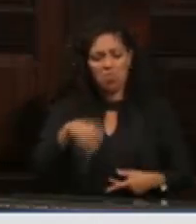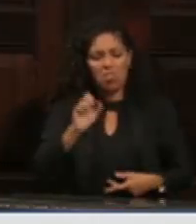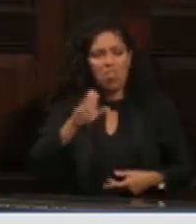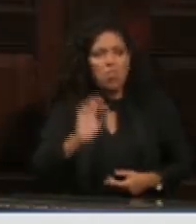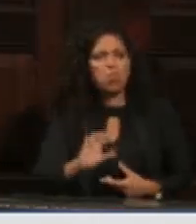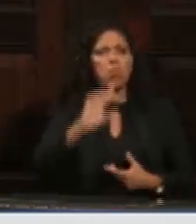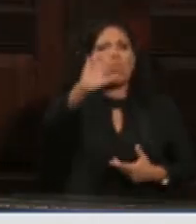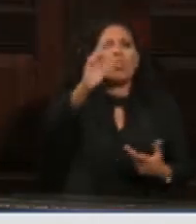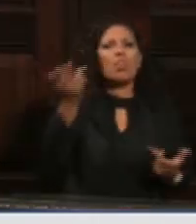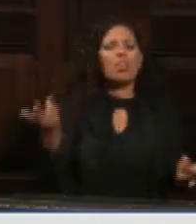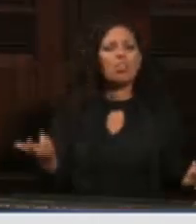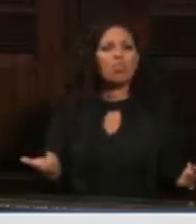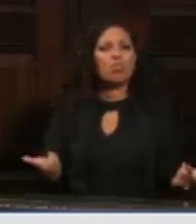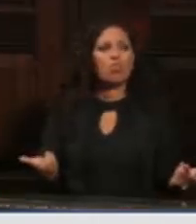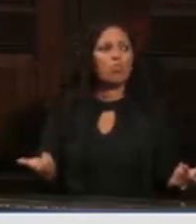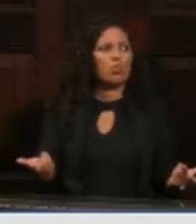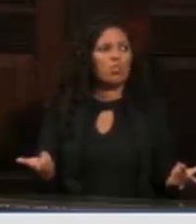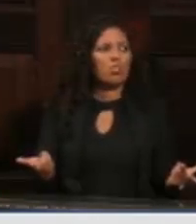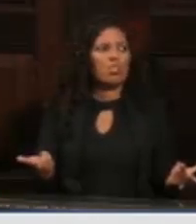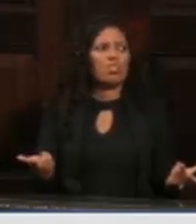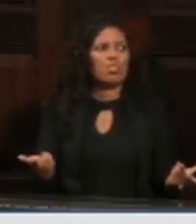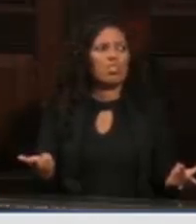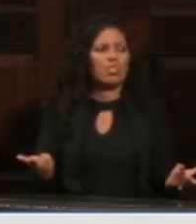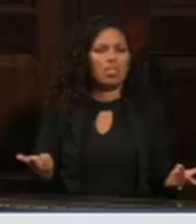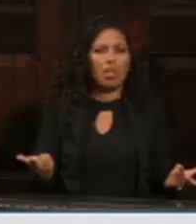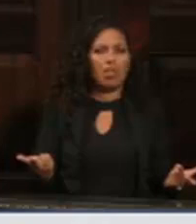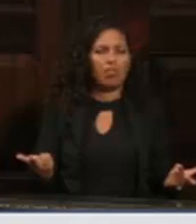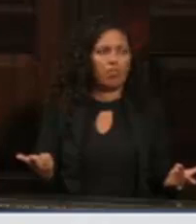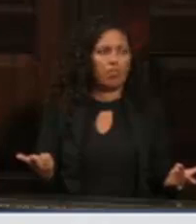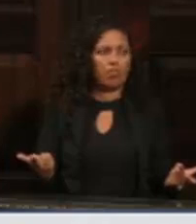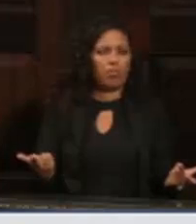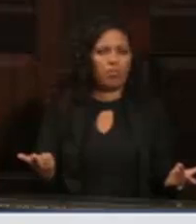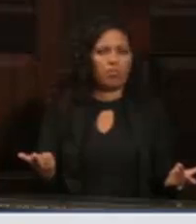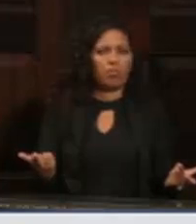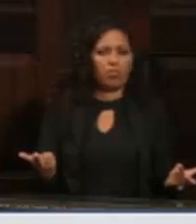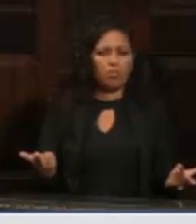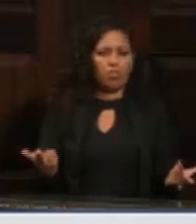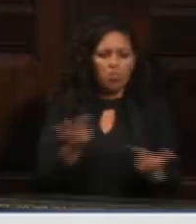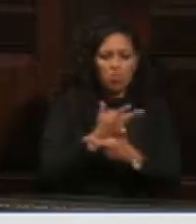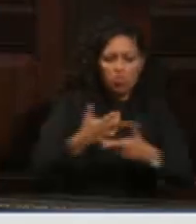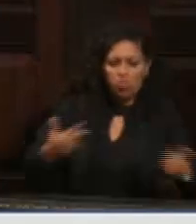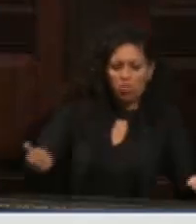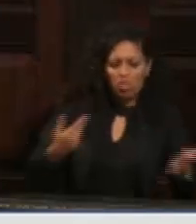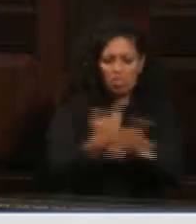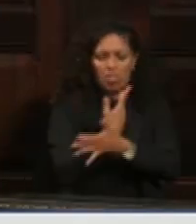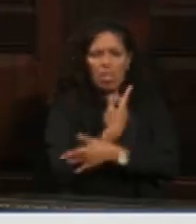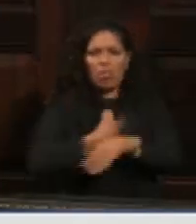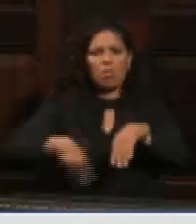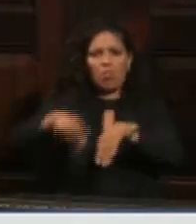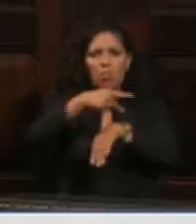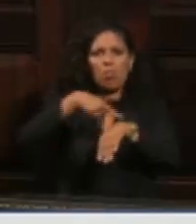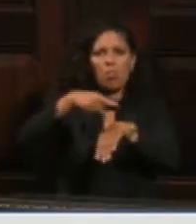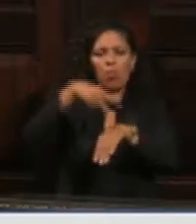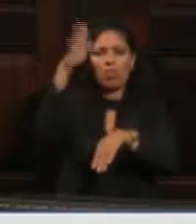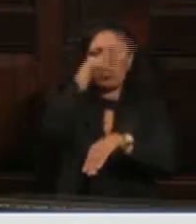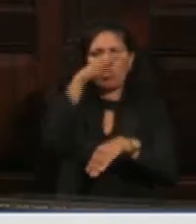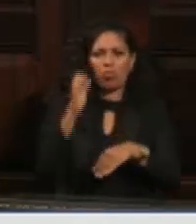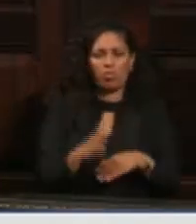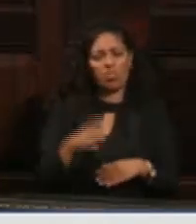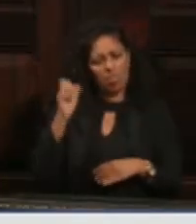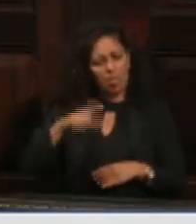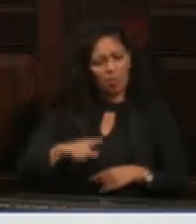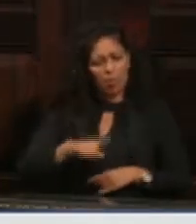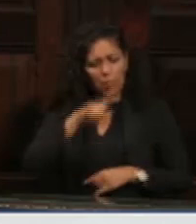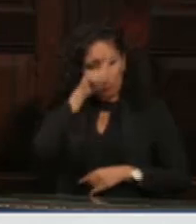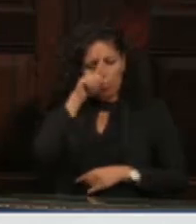essa, por indicadores preocupantes, de fato preocupantes, que ainda seguem se manifestando na educação